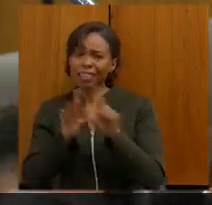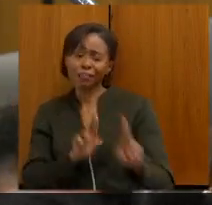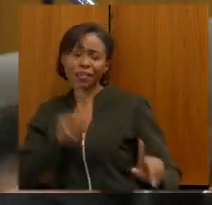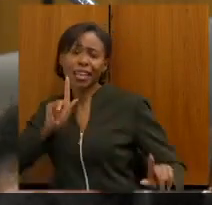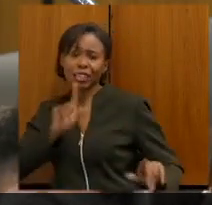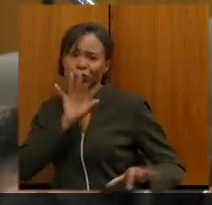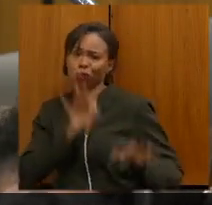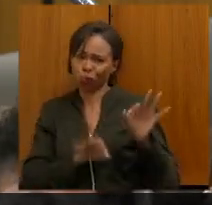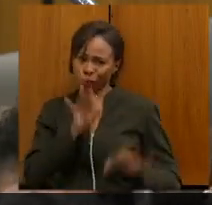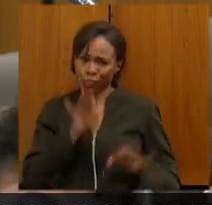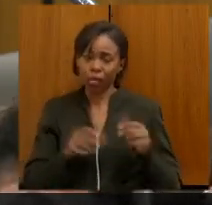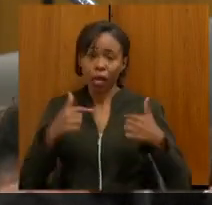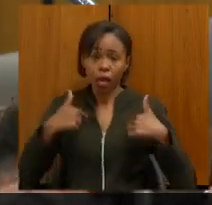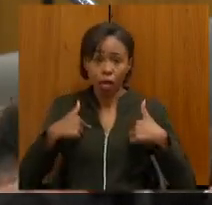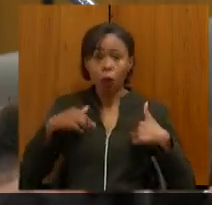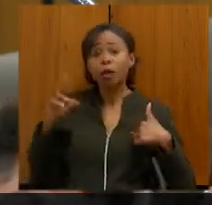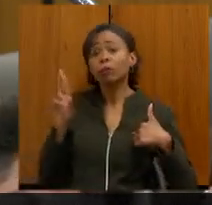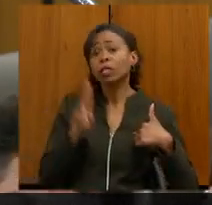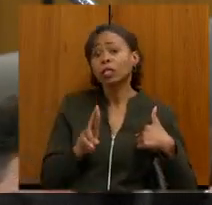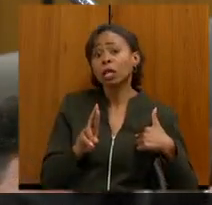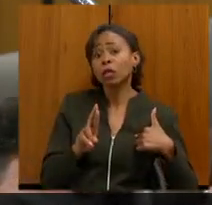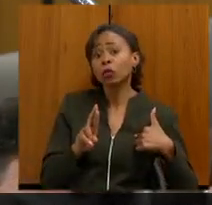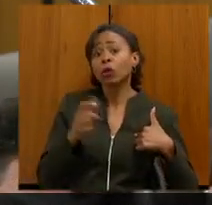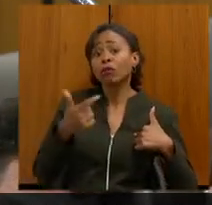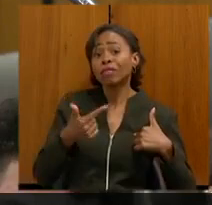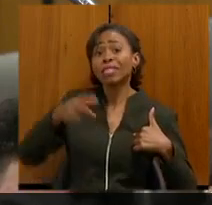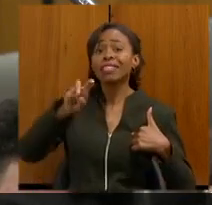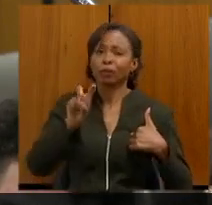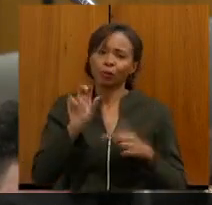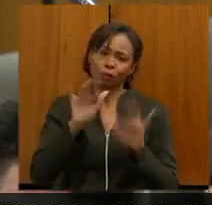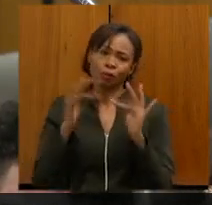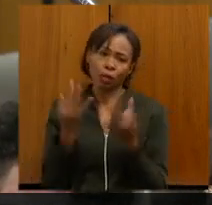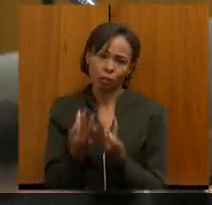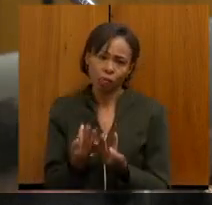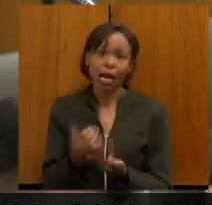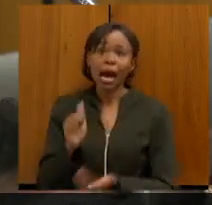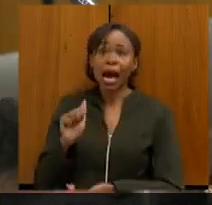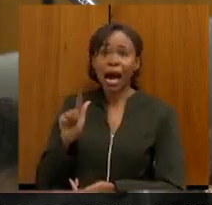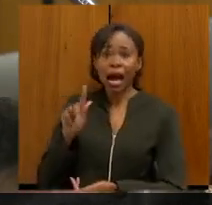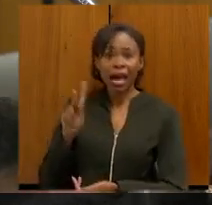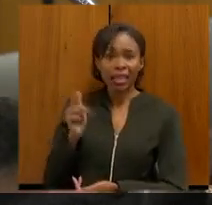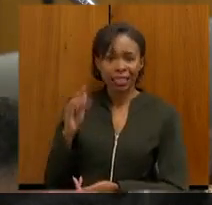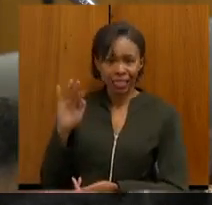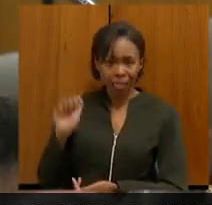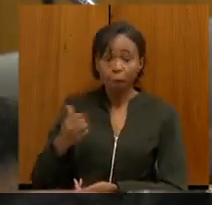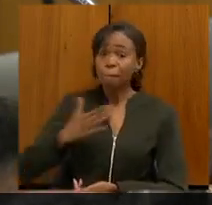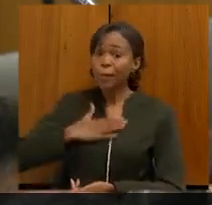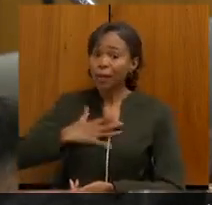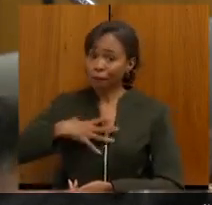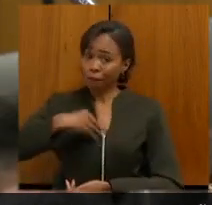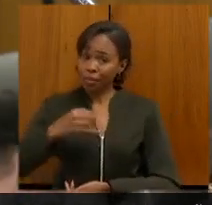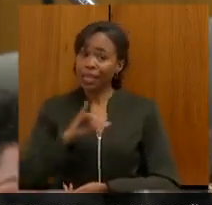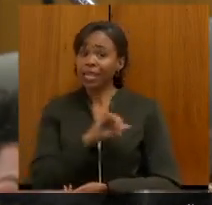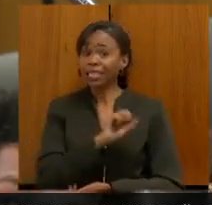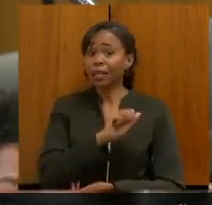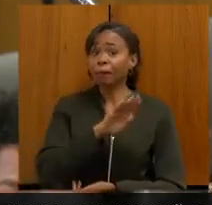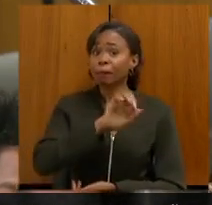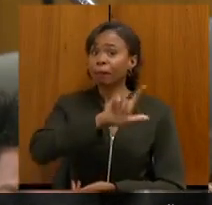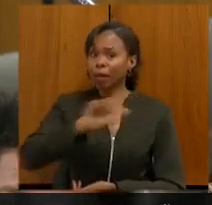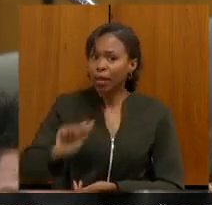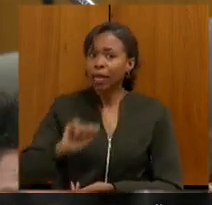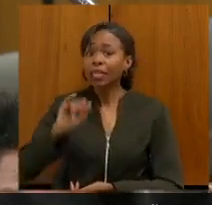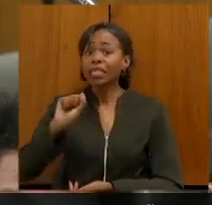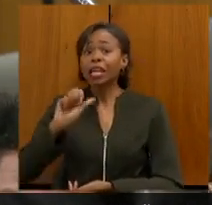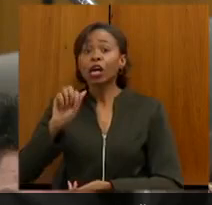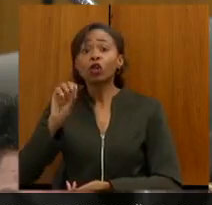justiça e eu tô aqui representando 25 famílias e entre elas estão representando a Ágata que a minha filha a Isabela e a Isadora que são gêmeas